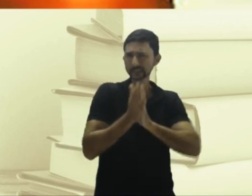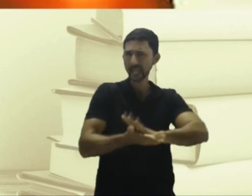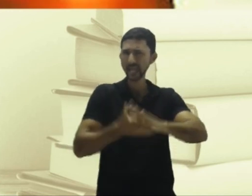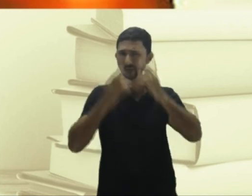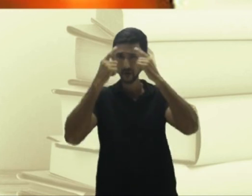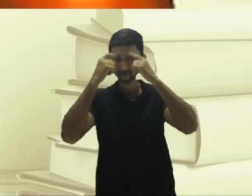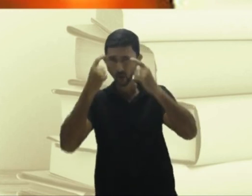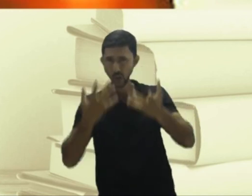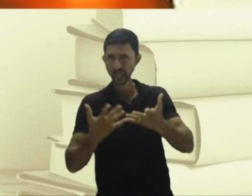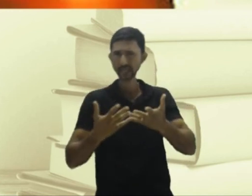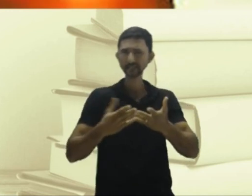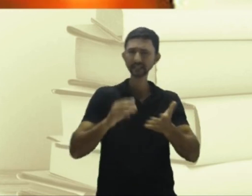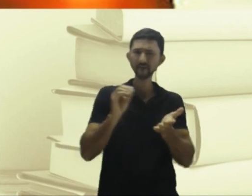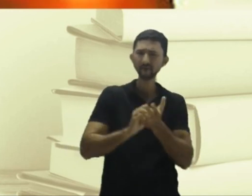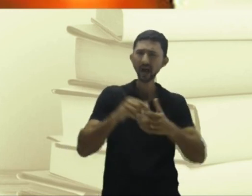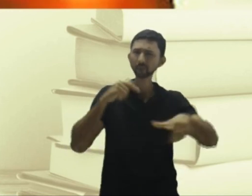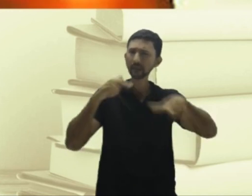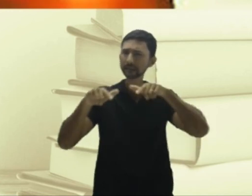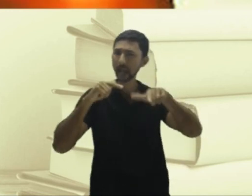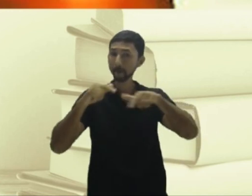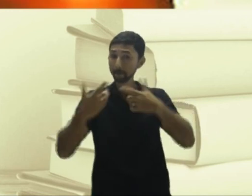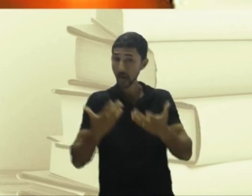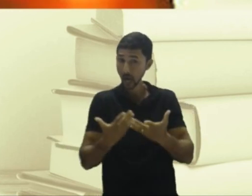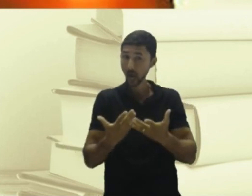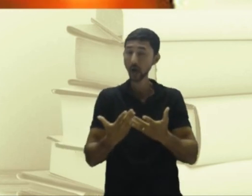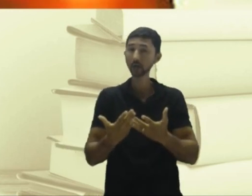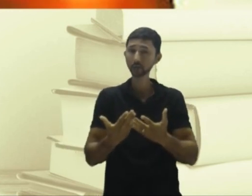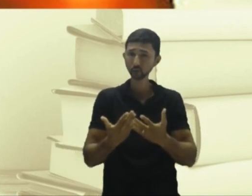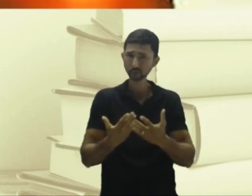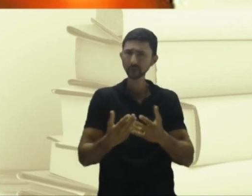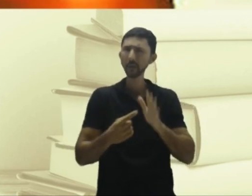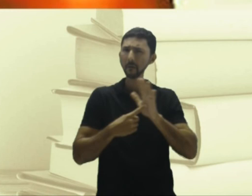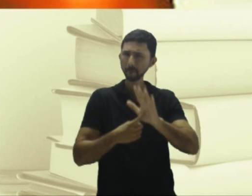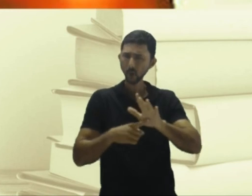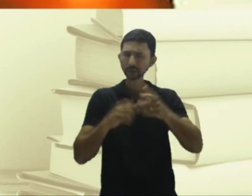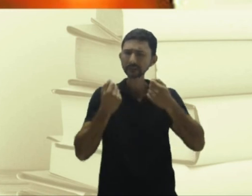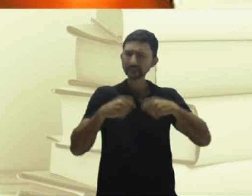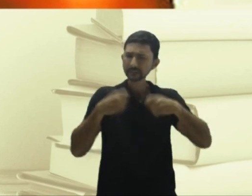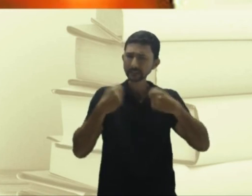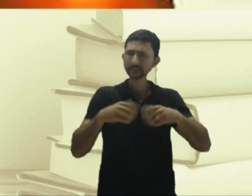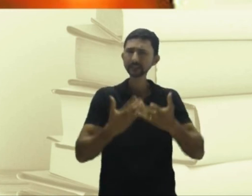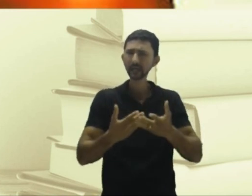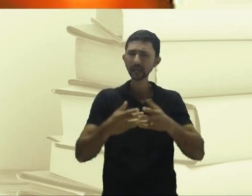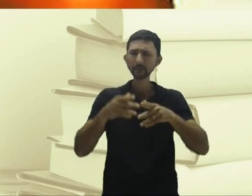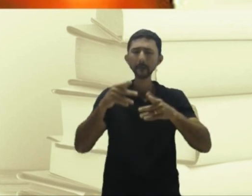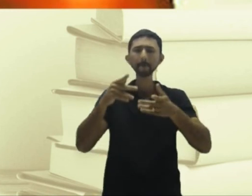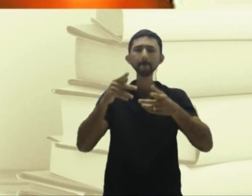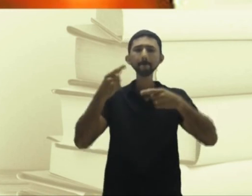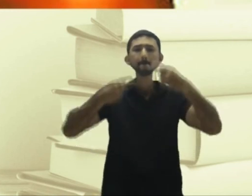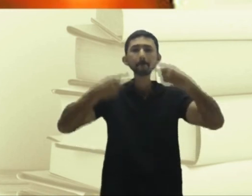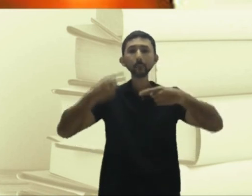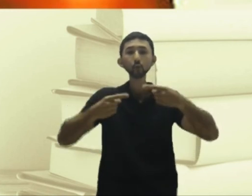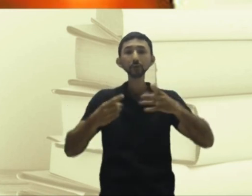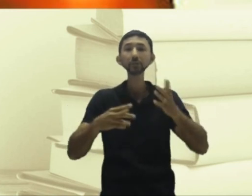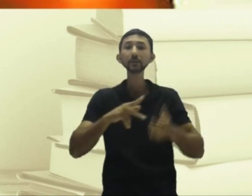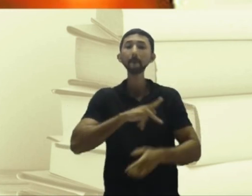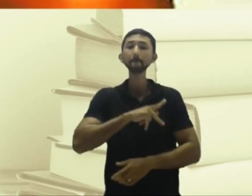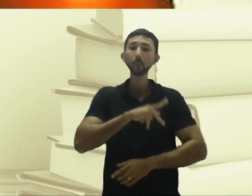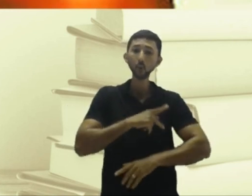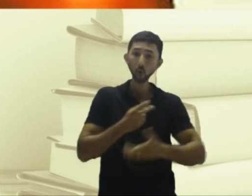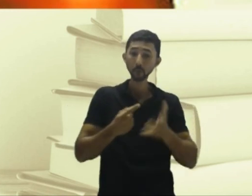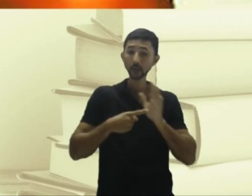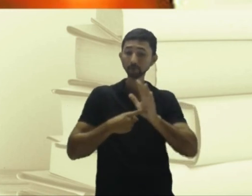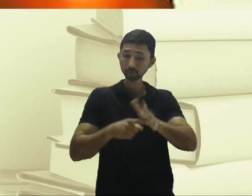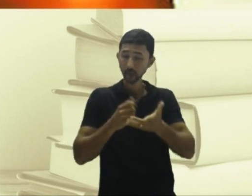violência, o subemprego, a subescolaridade, demonstram a necessidade de políticas públicas que possibilitem